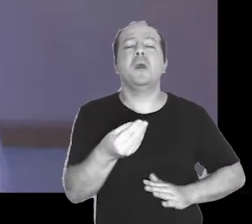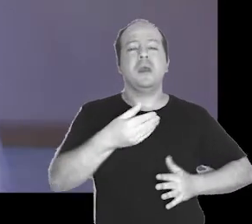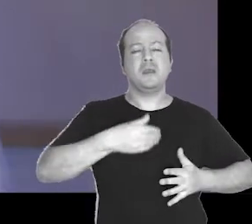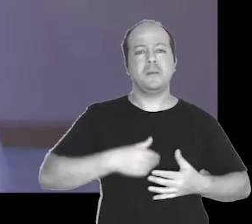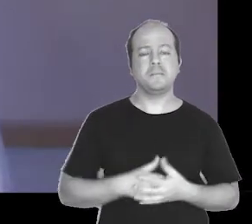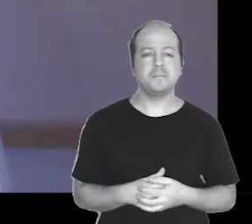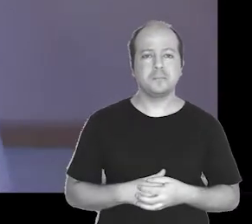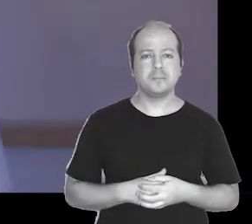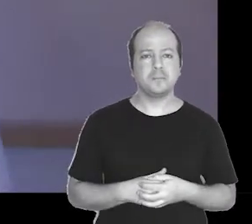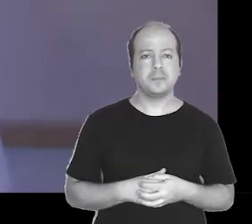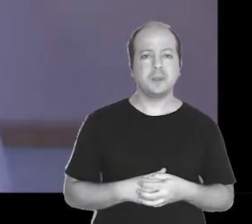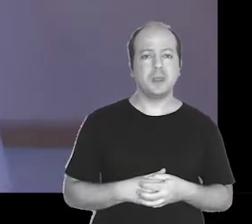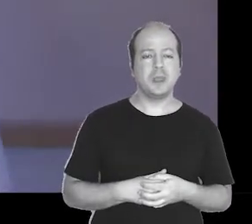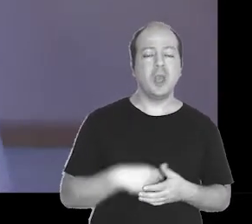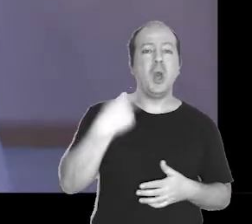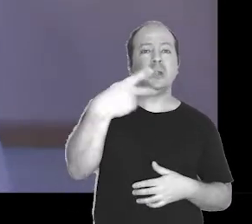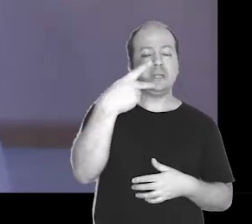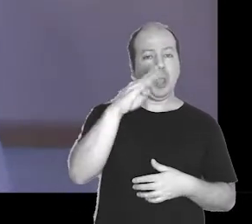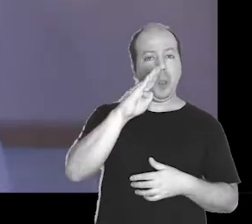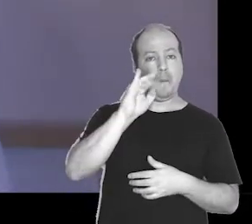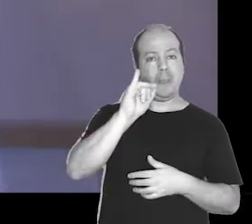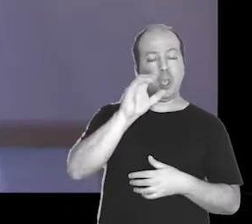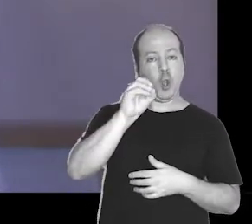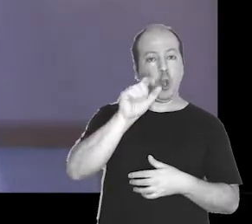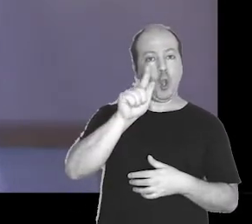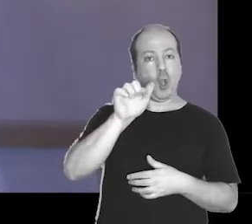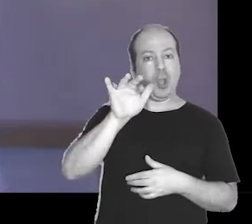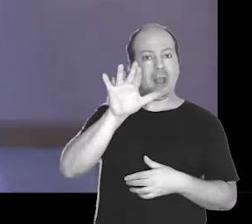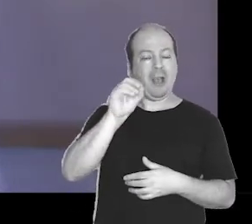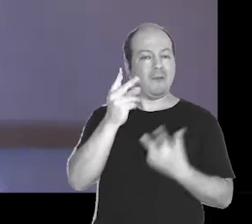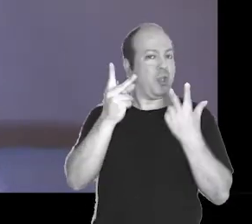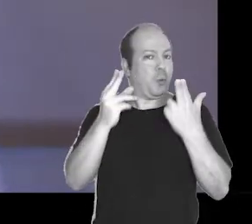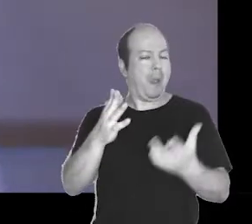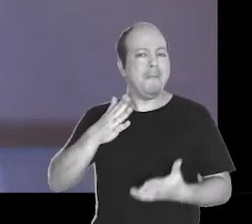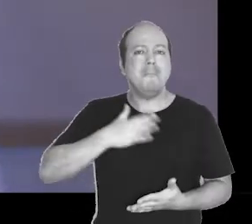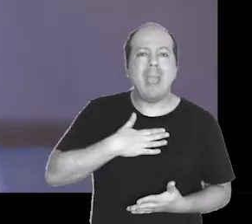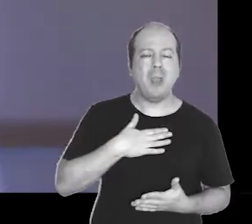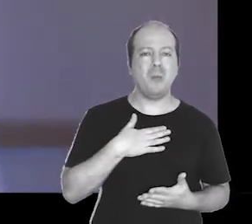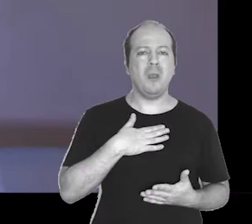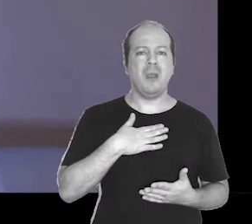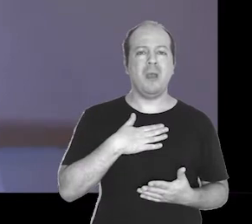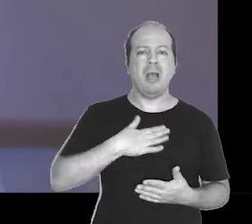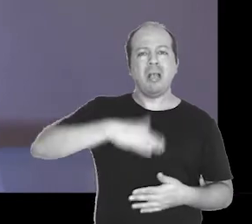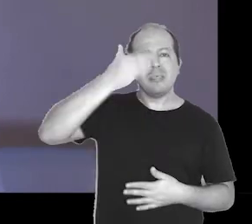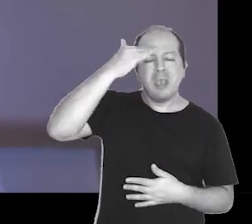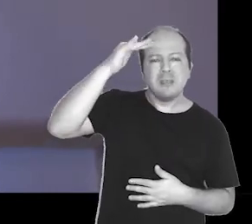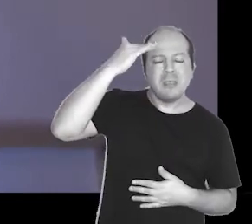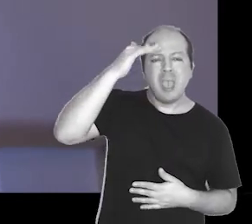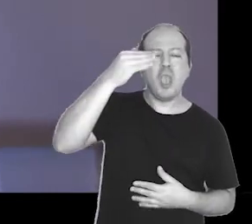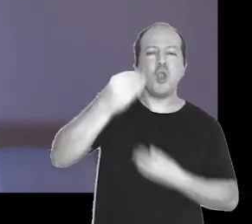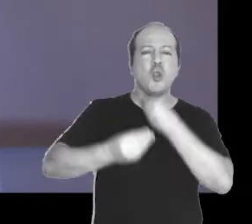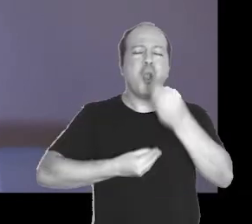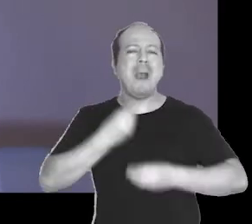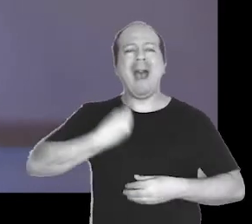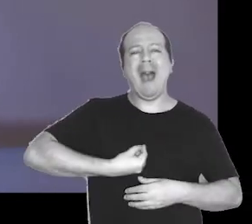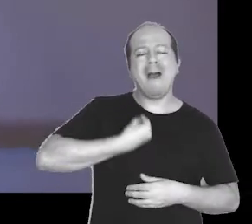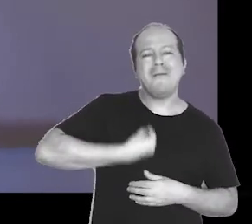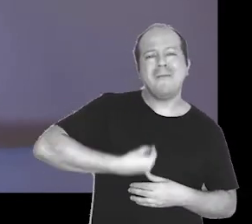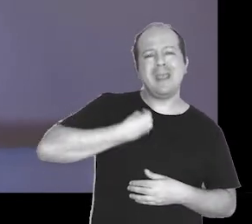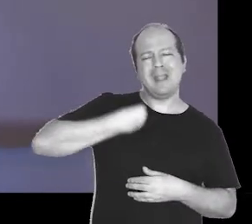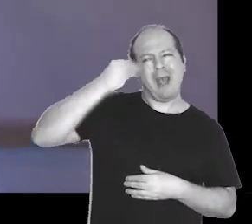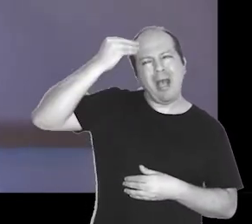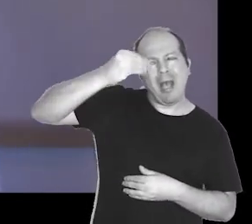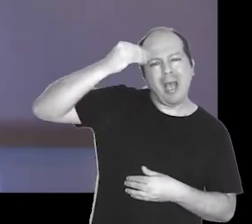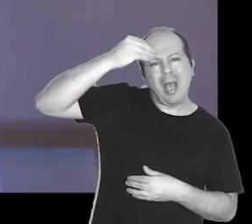um ensaio biográfico como este, meu, quiser compreender de fato a vida psíquica do seu